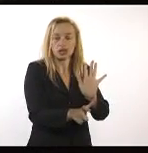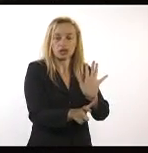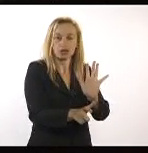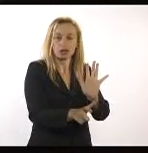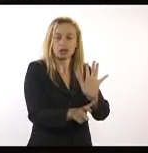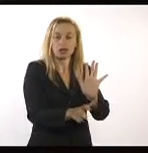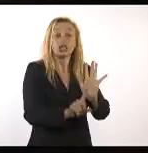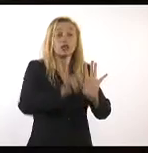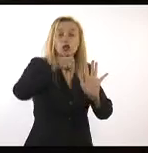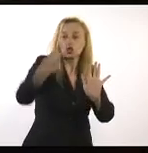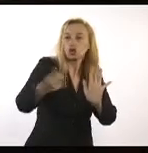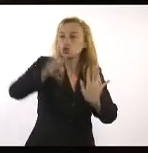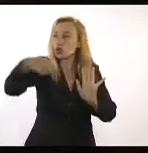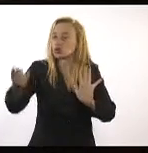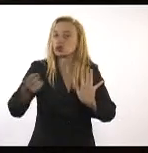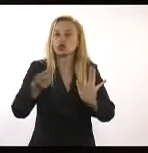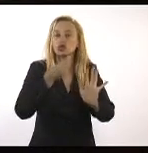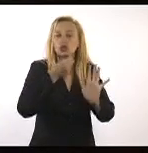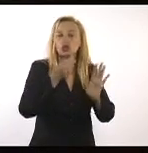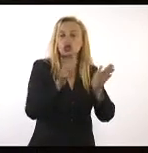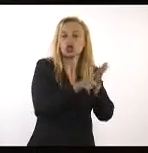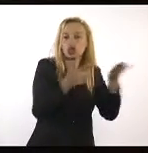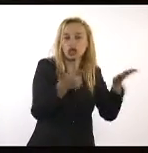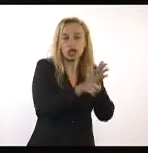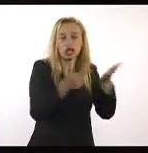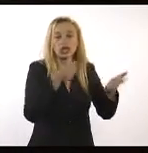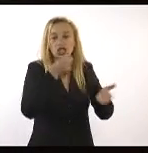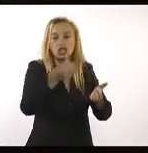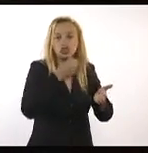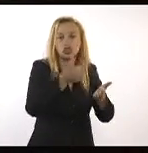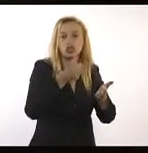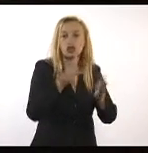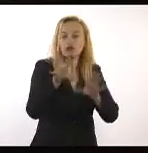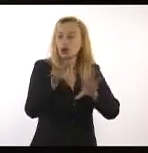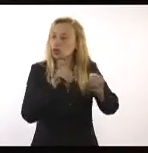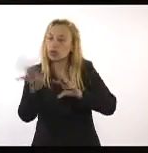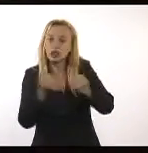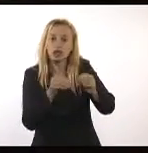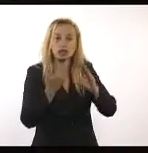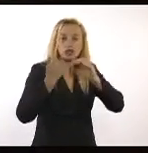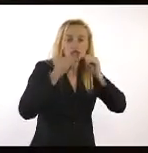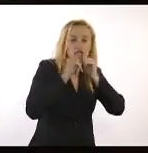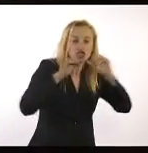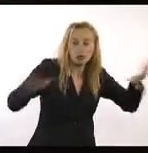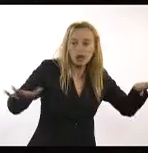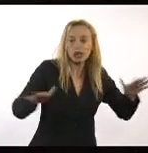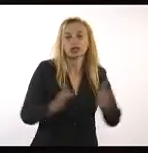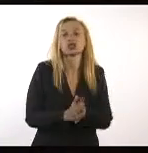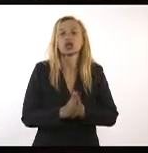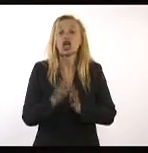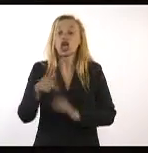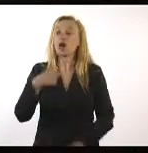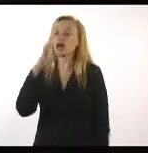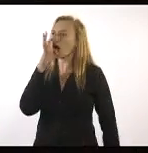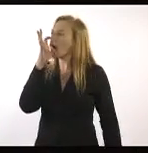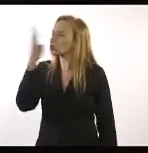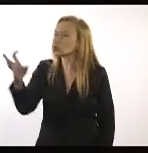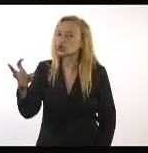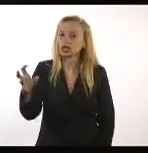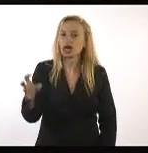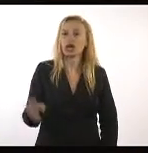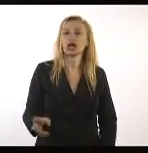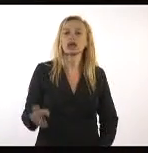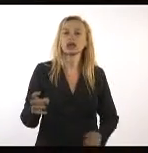copiando e repercutindo a notícia pelas redes sociais então vem aqui tem anunciar